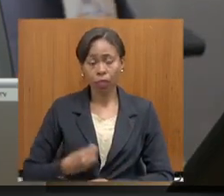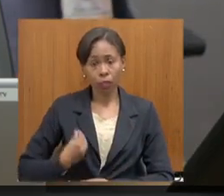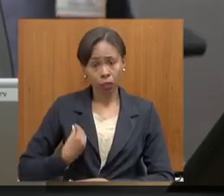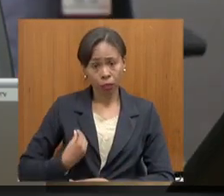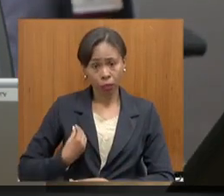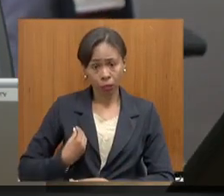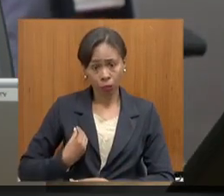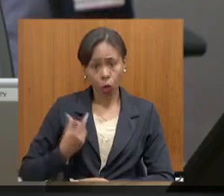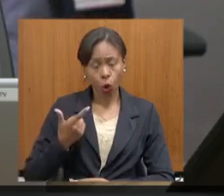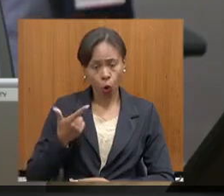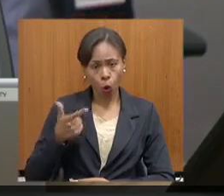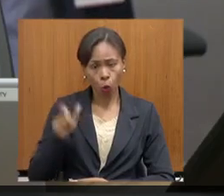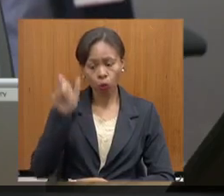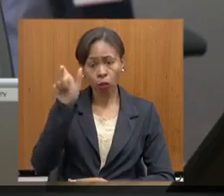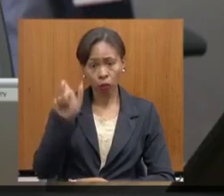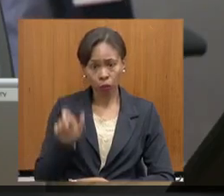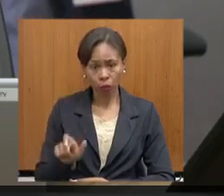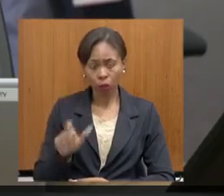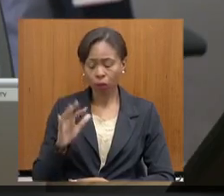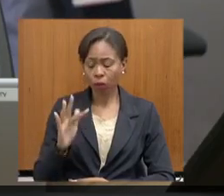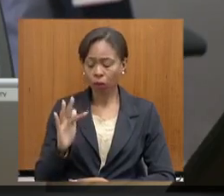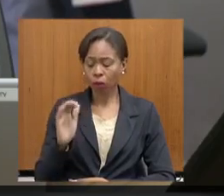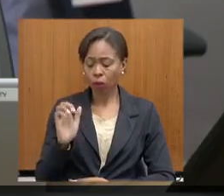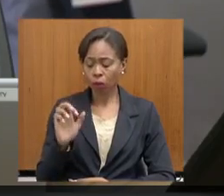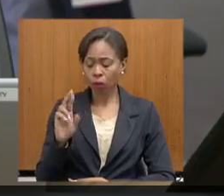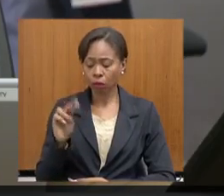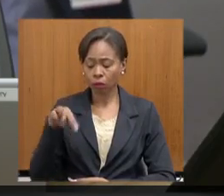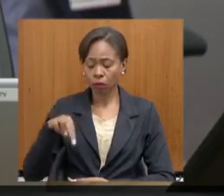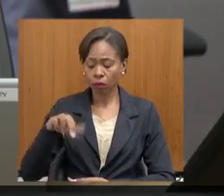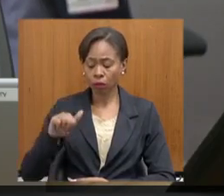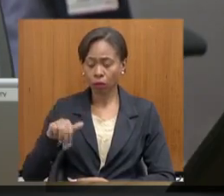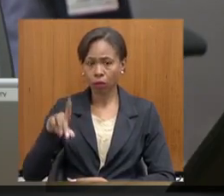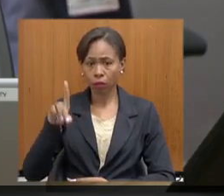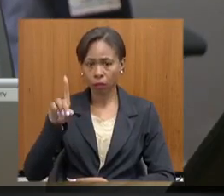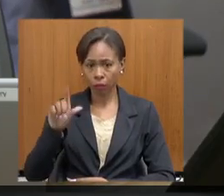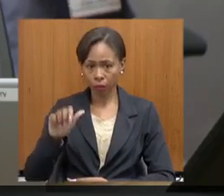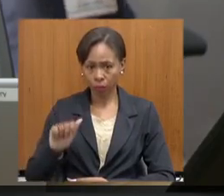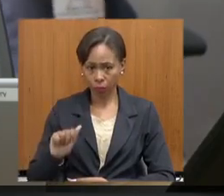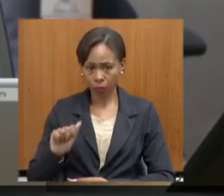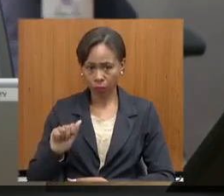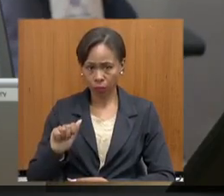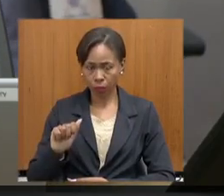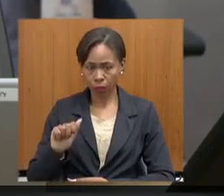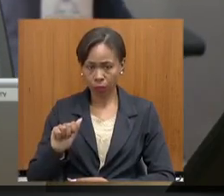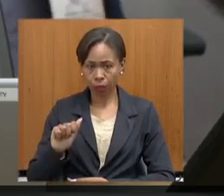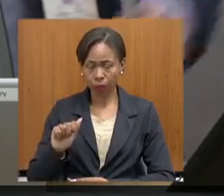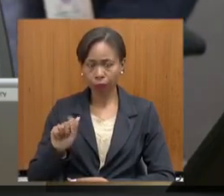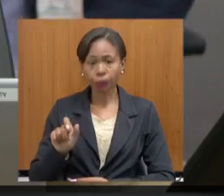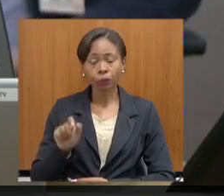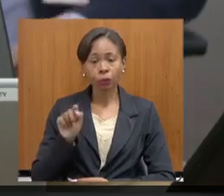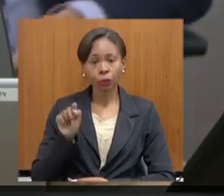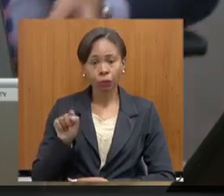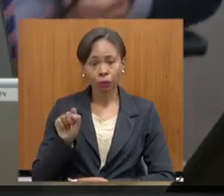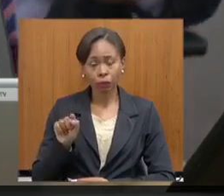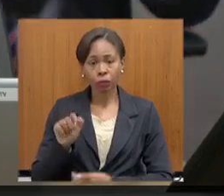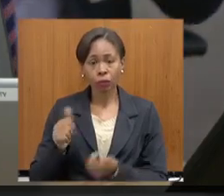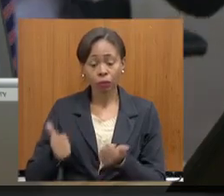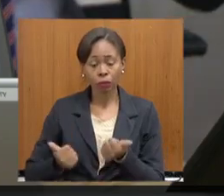a senhora Fernanda Cristina da Silva bolognini